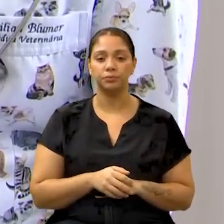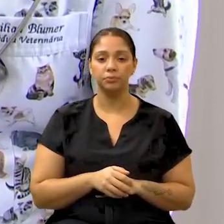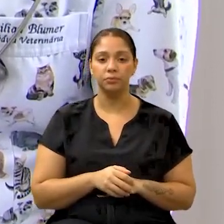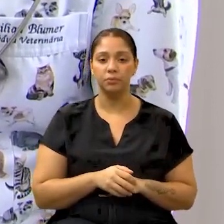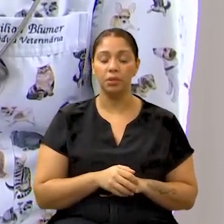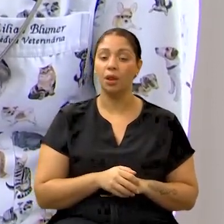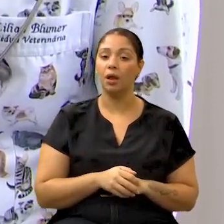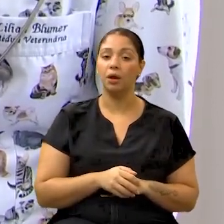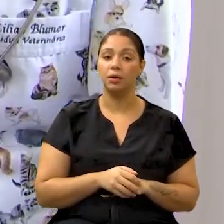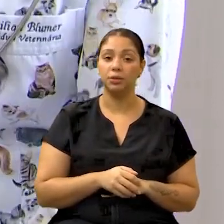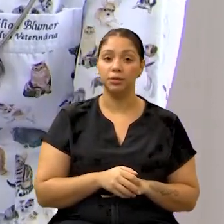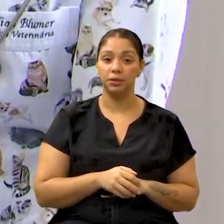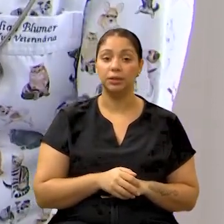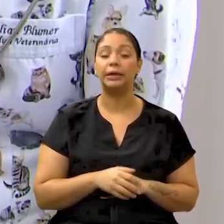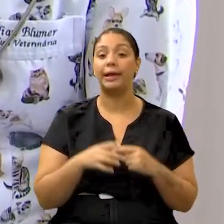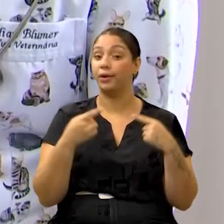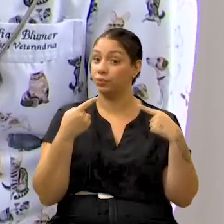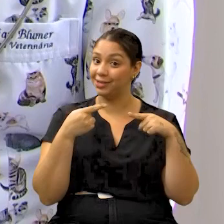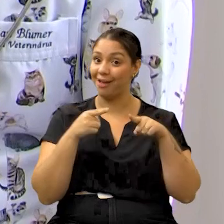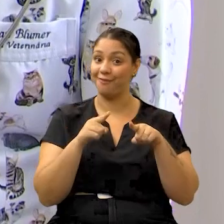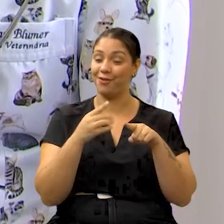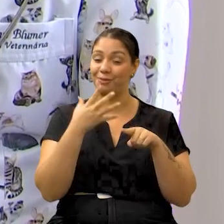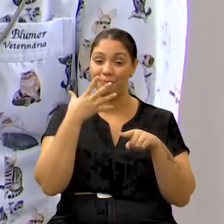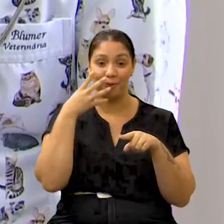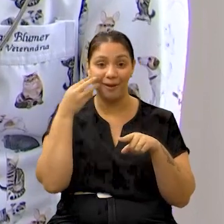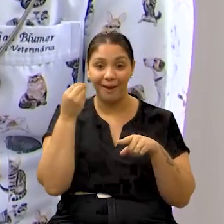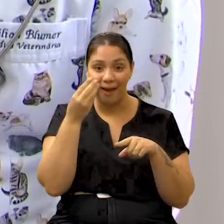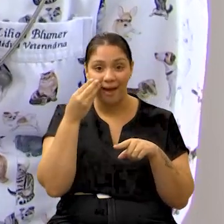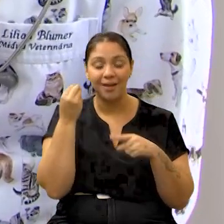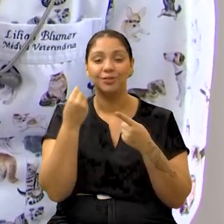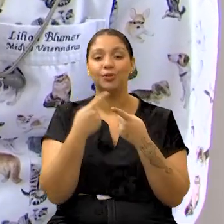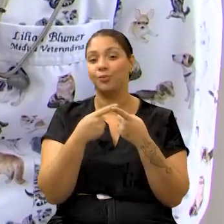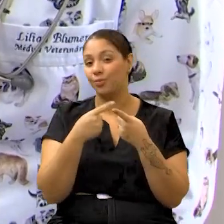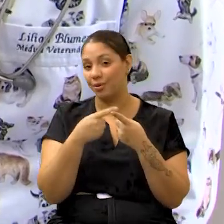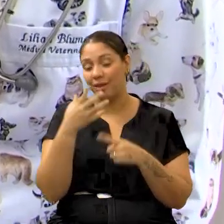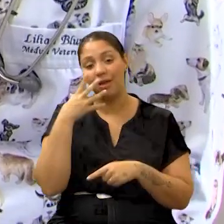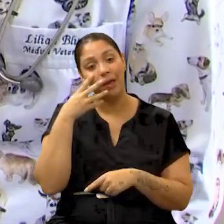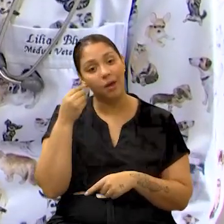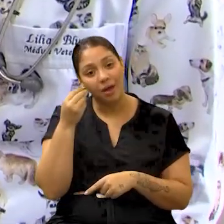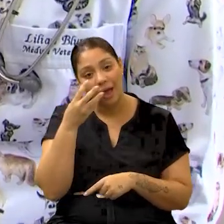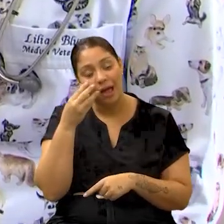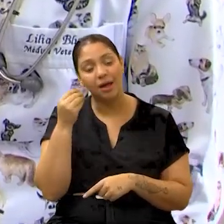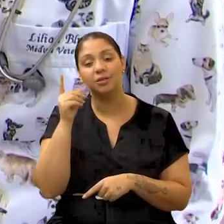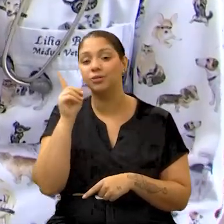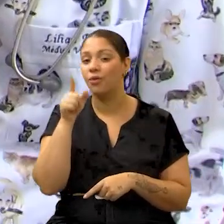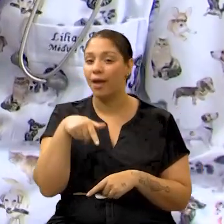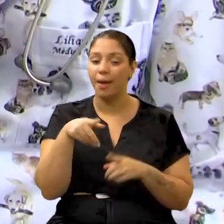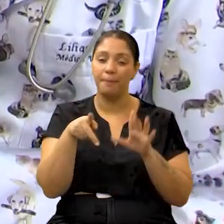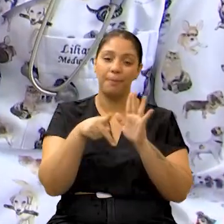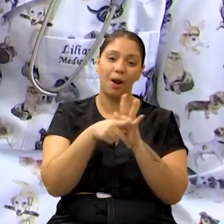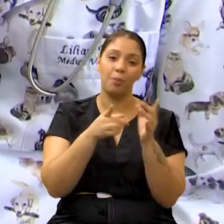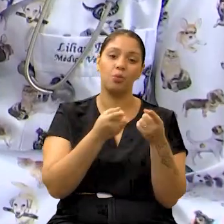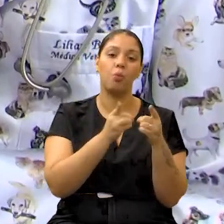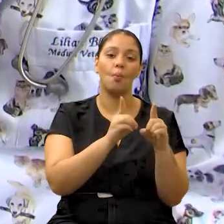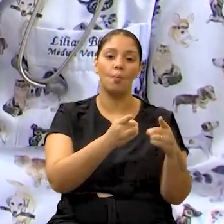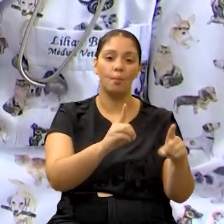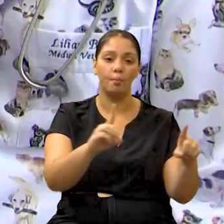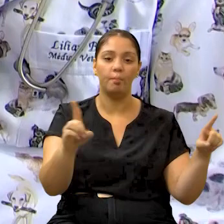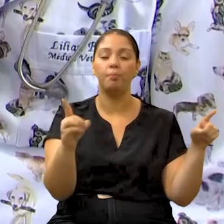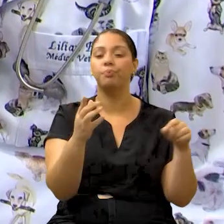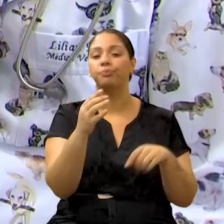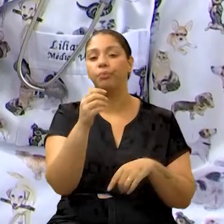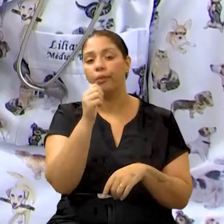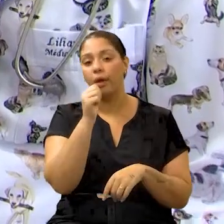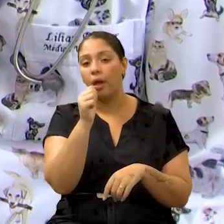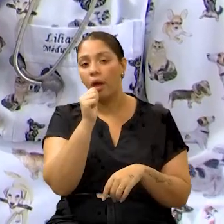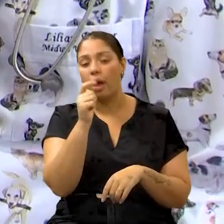mais um desafio para os gatos, que a gente sabe que o gato é um animal de deserto, que toma